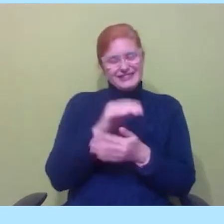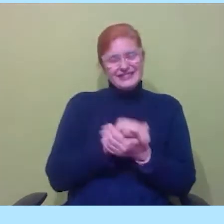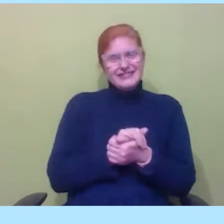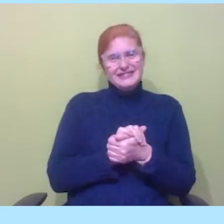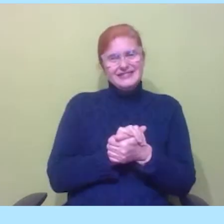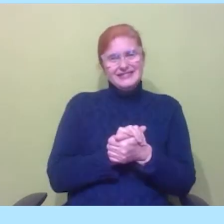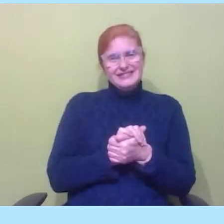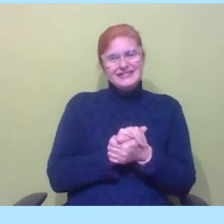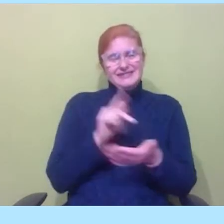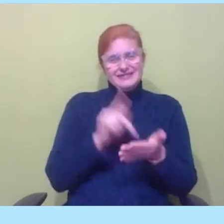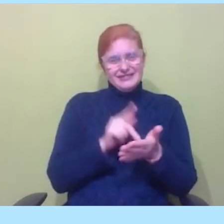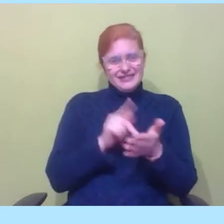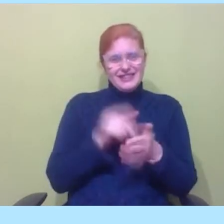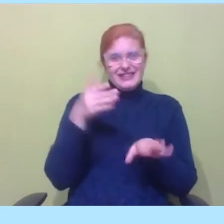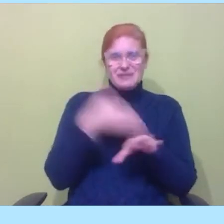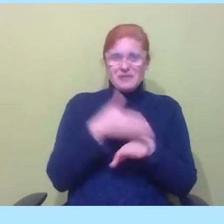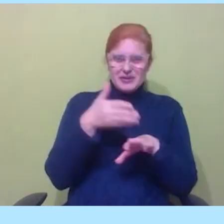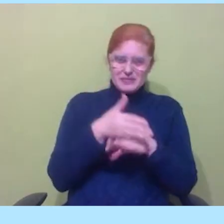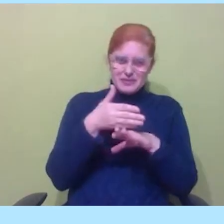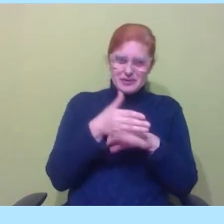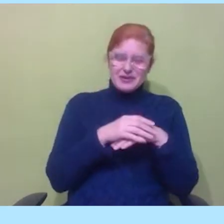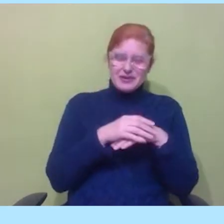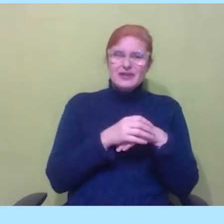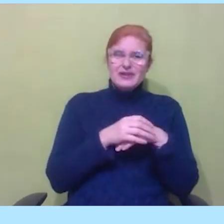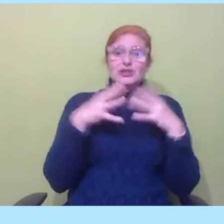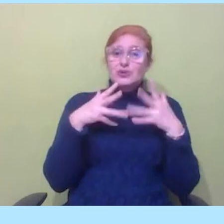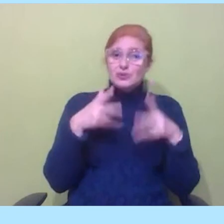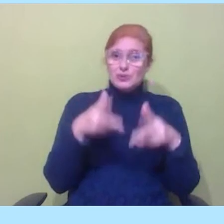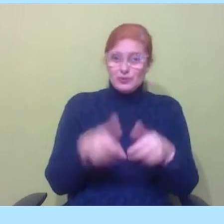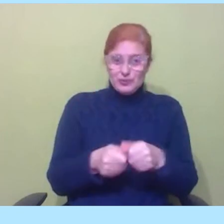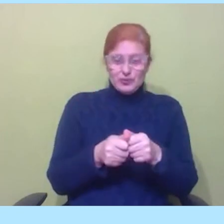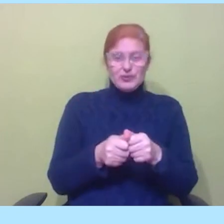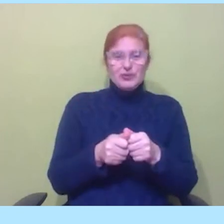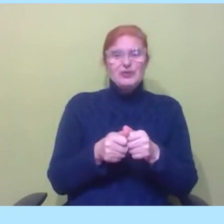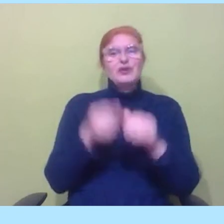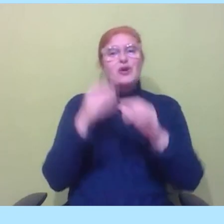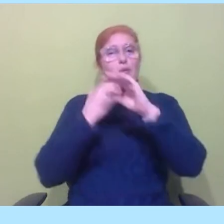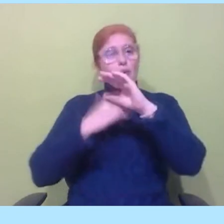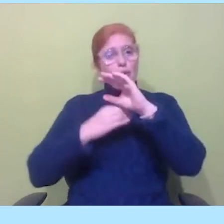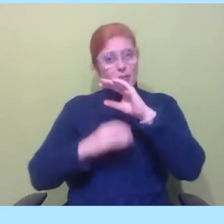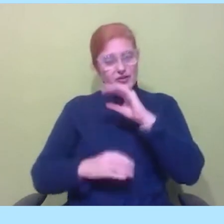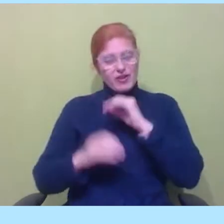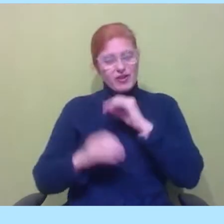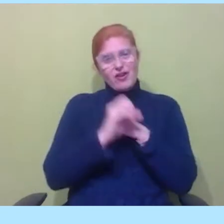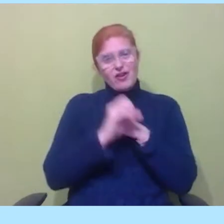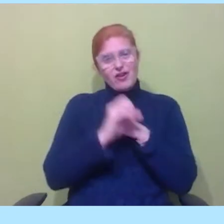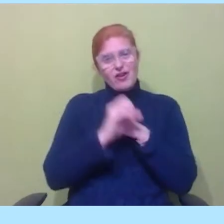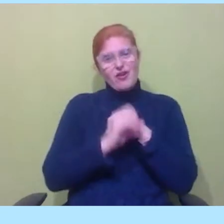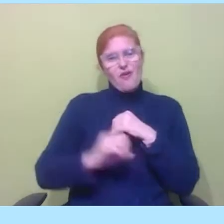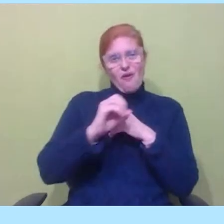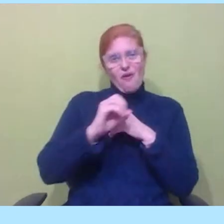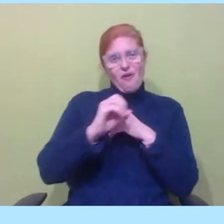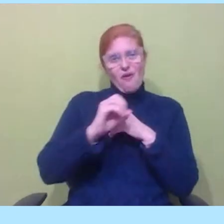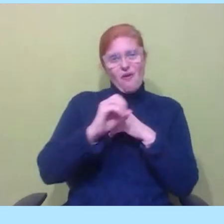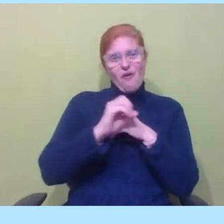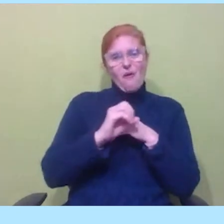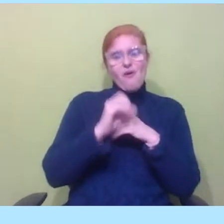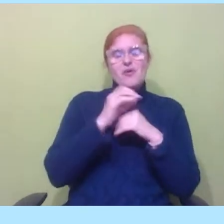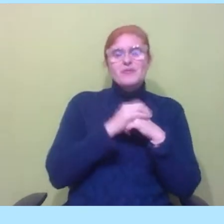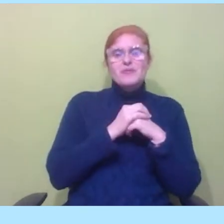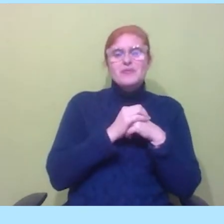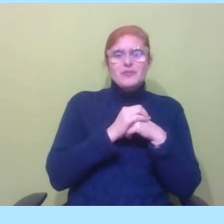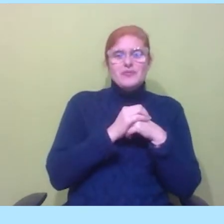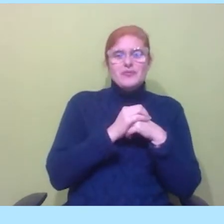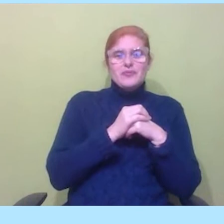verdade pela participação de todas, os comentários também, que foi ótimo. E esse webinário depois ele